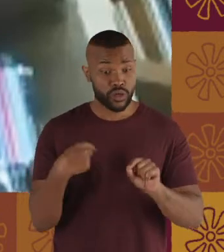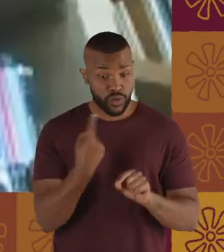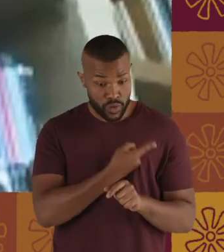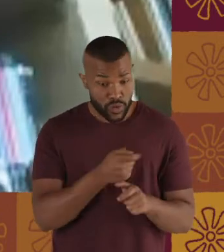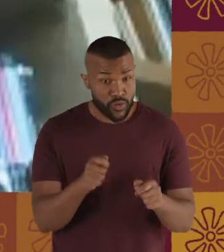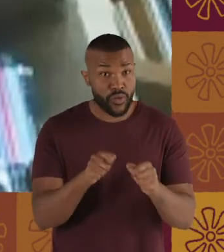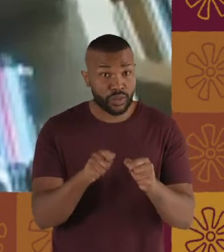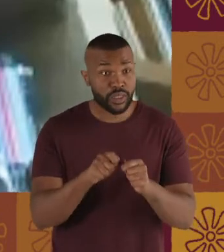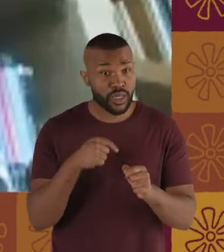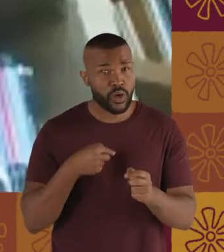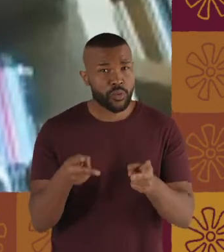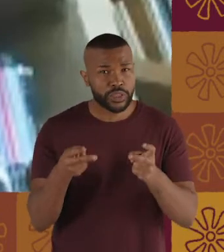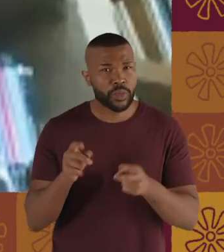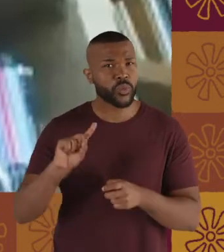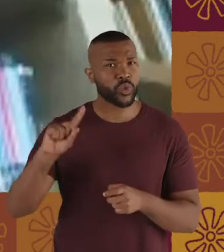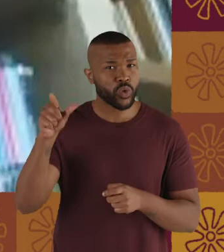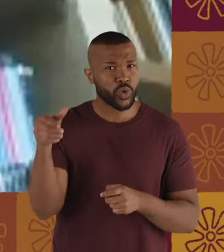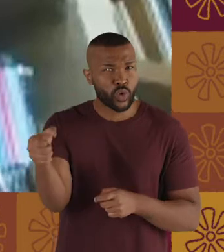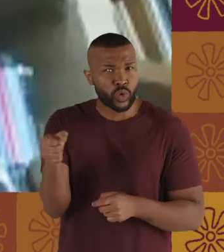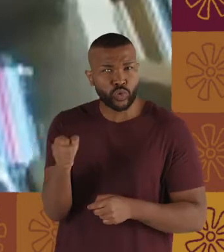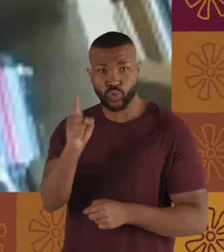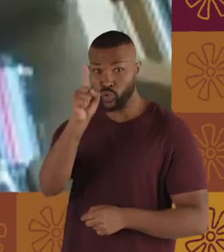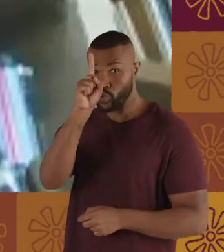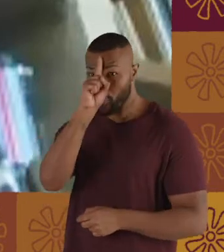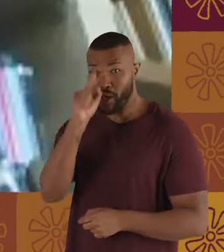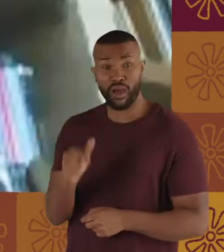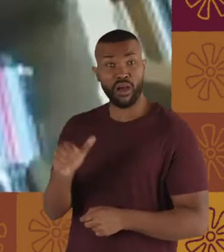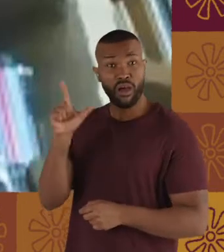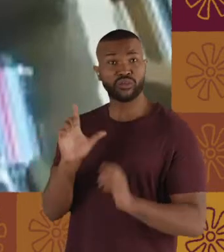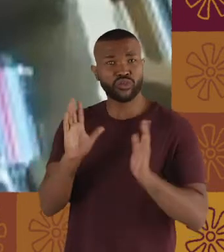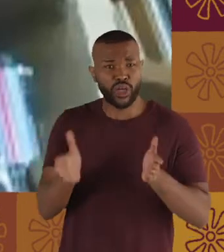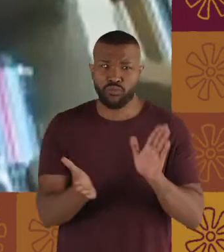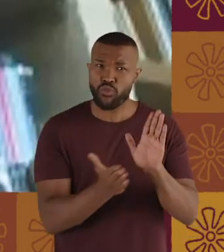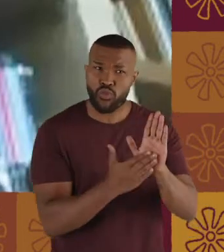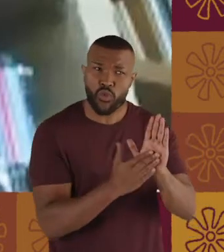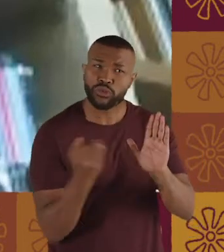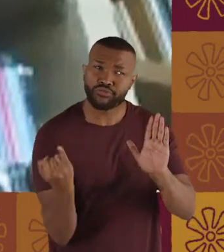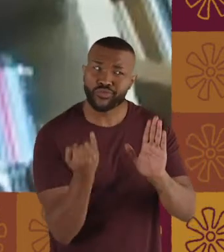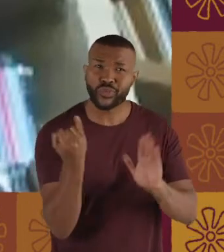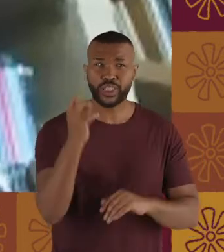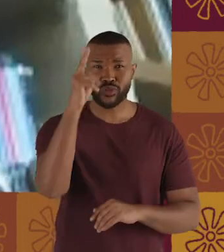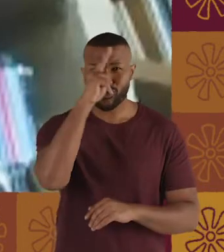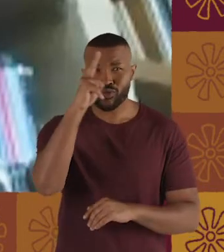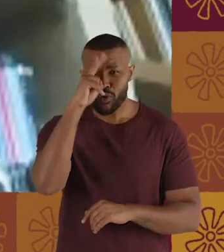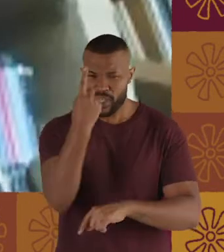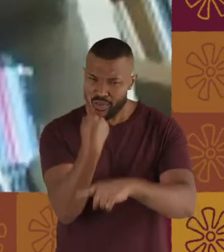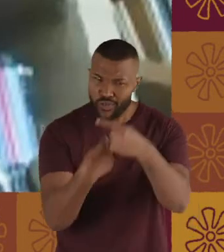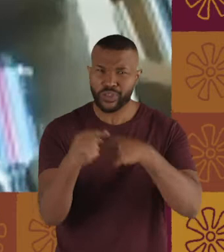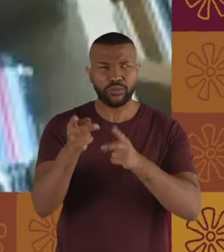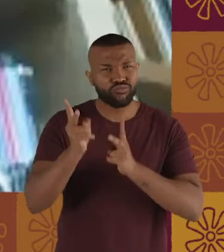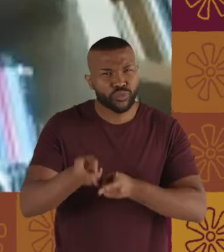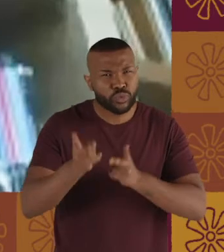gente fazer isso. E eu, exato, vejo que Zumbi, muito tempo antes, já propunha uma coisa fundamental na nossa história, uma